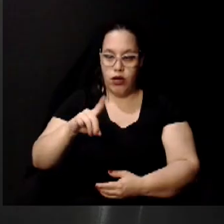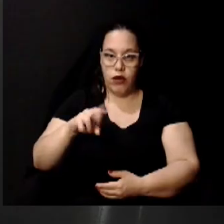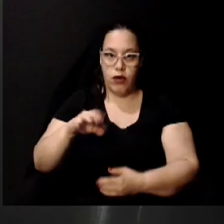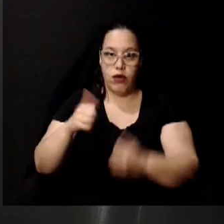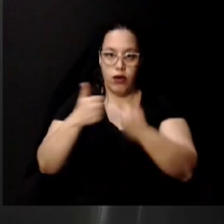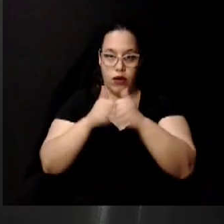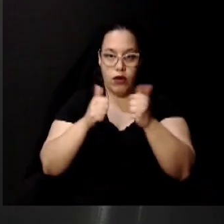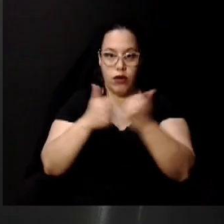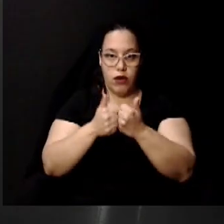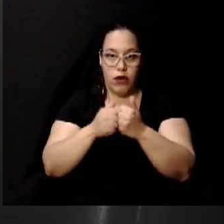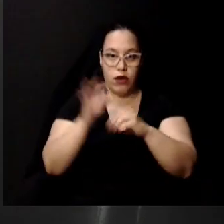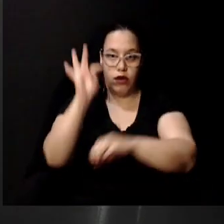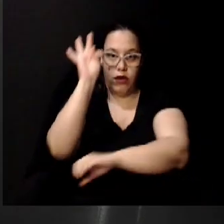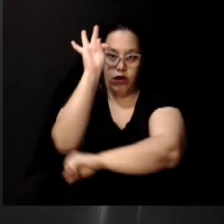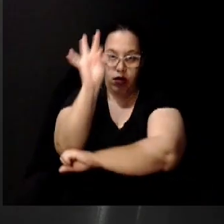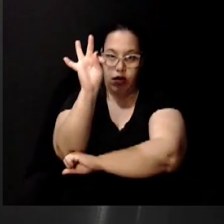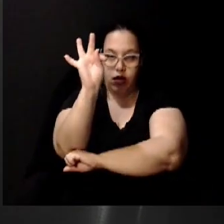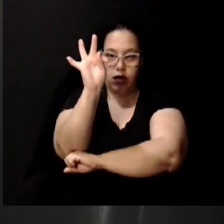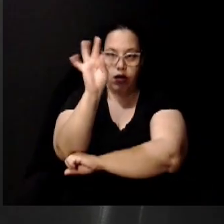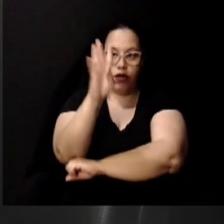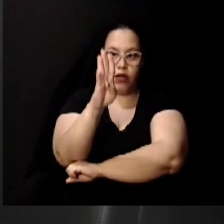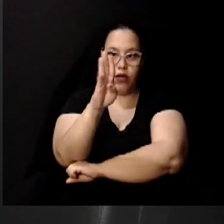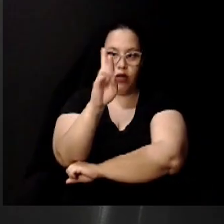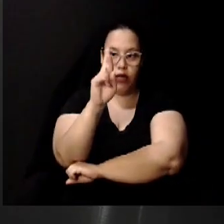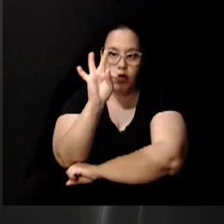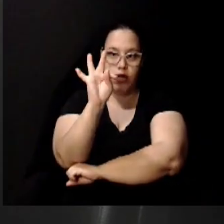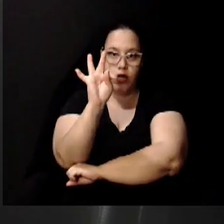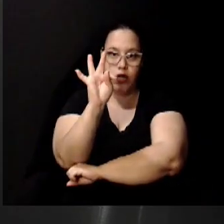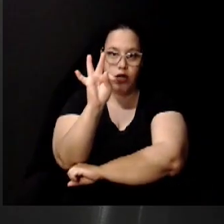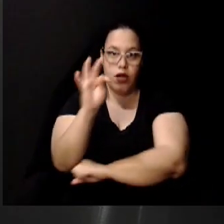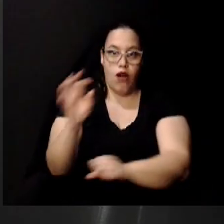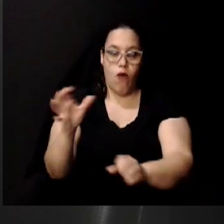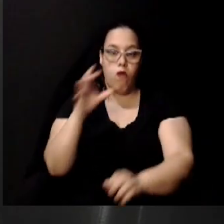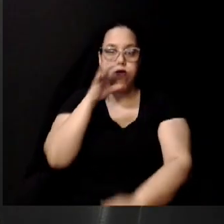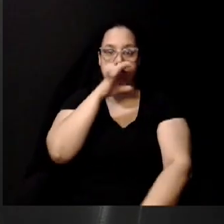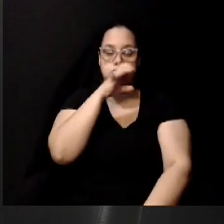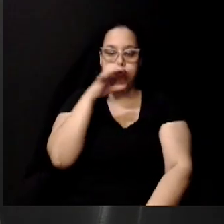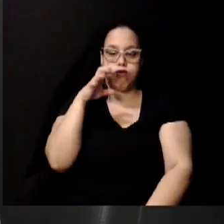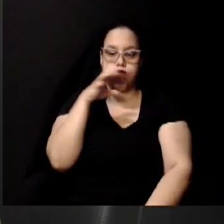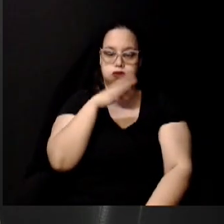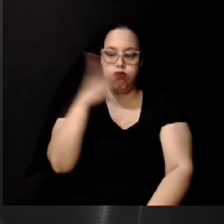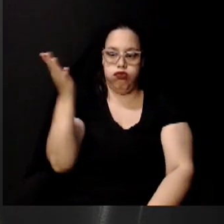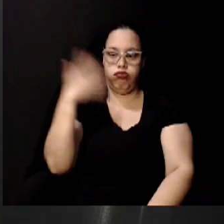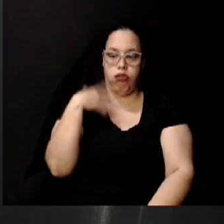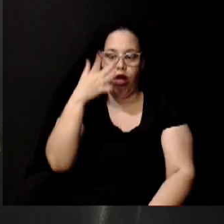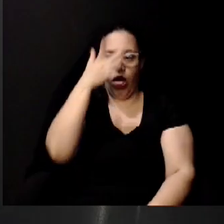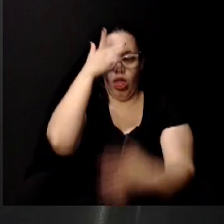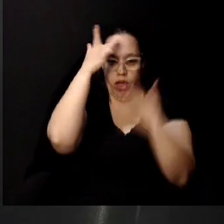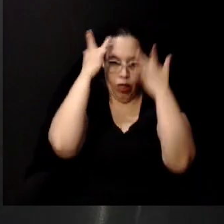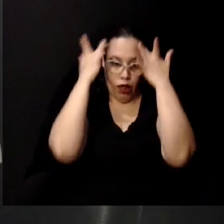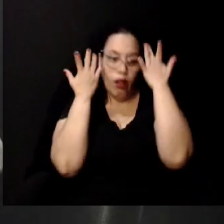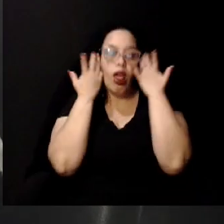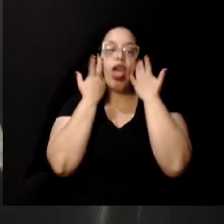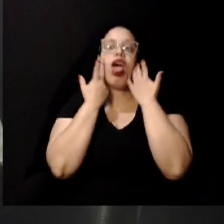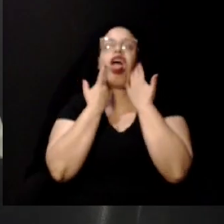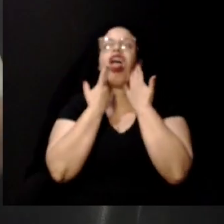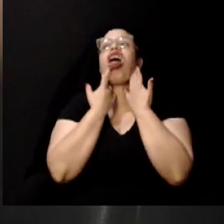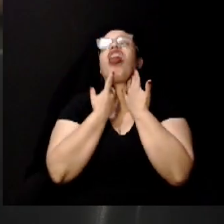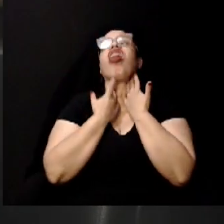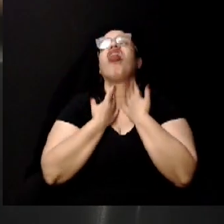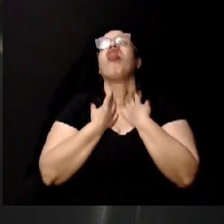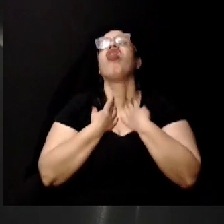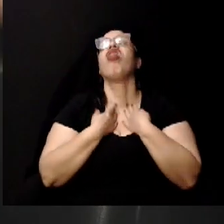do BRT, eu falo assim, aquilo foi feito para ser um forno. É um forno. As